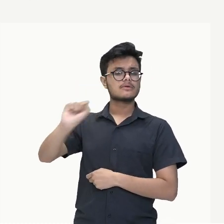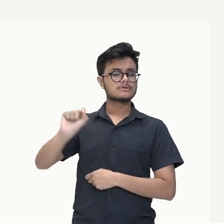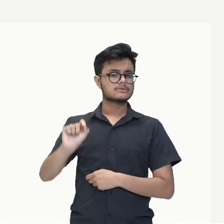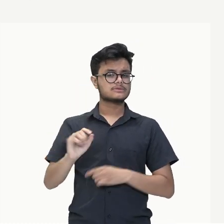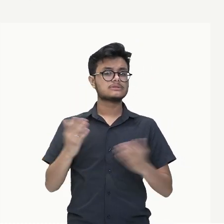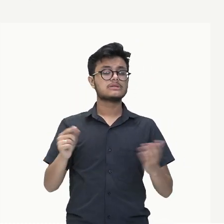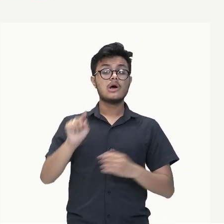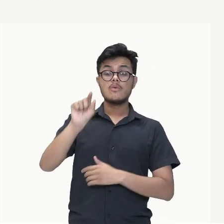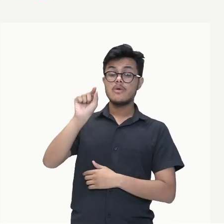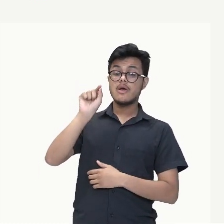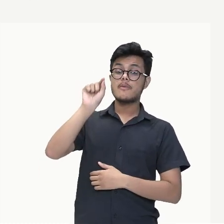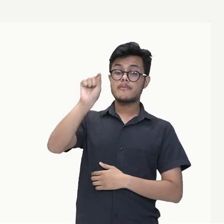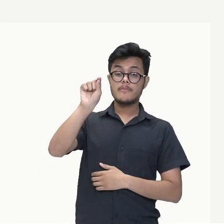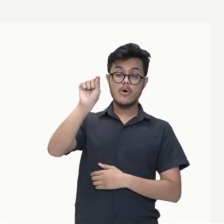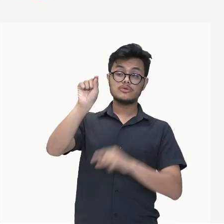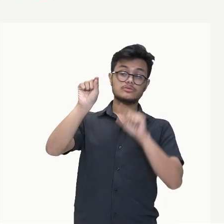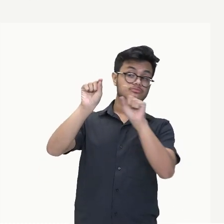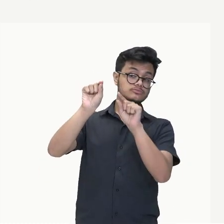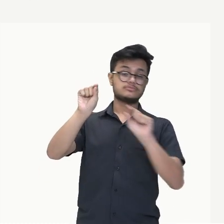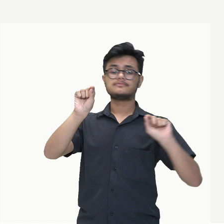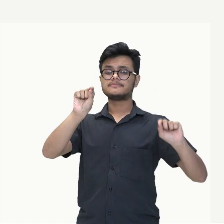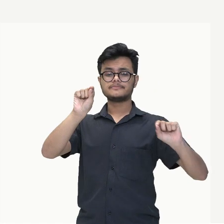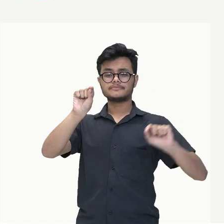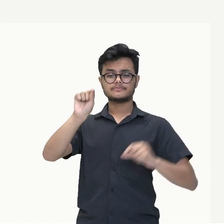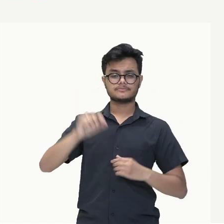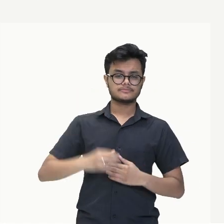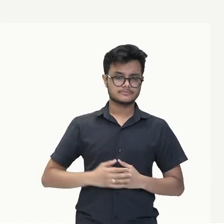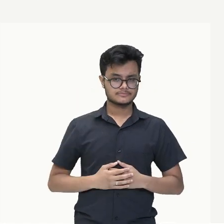ao ponto em que